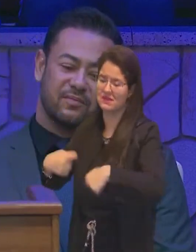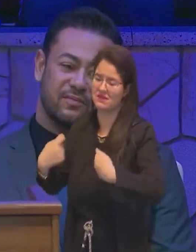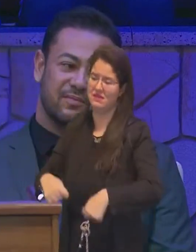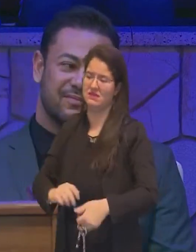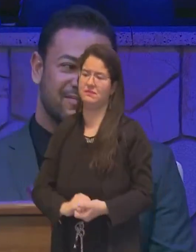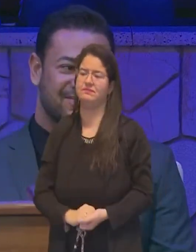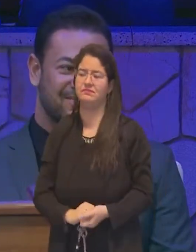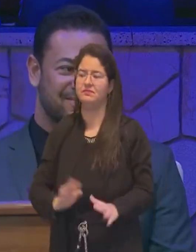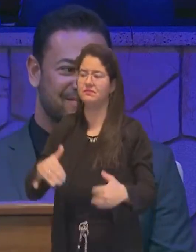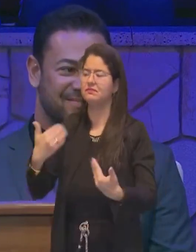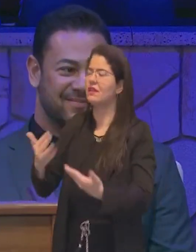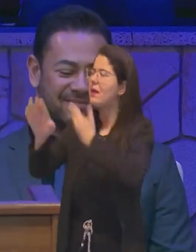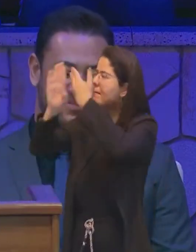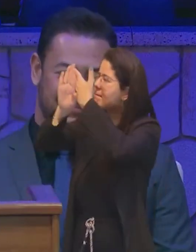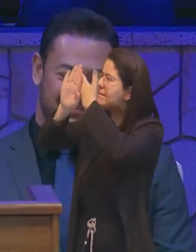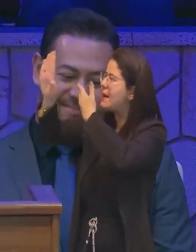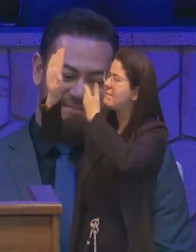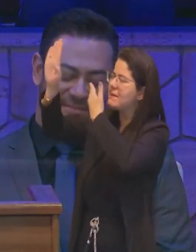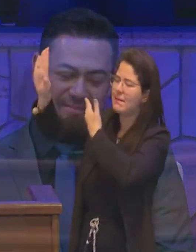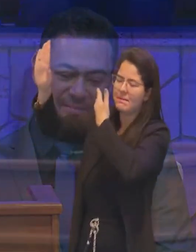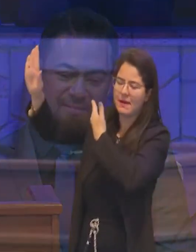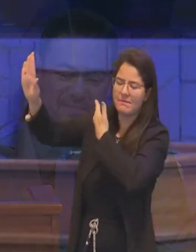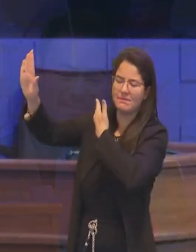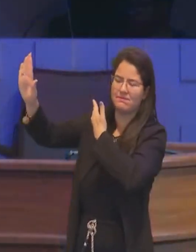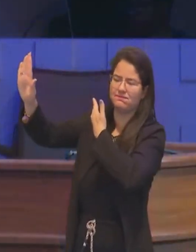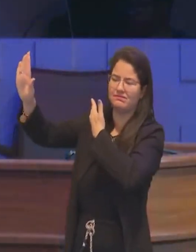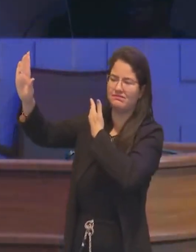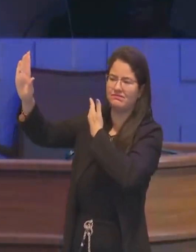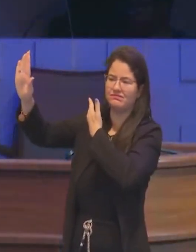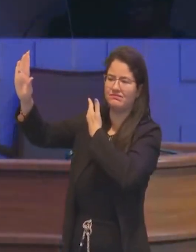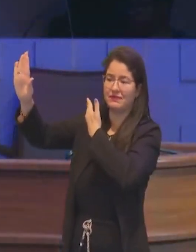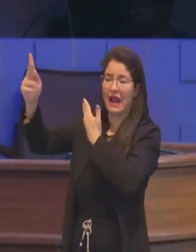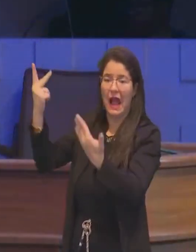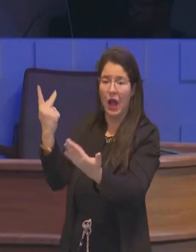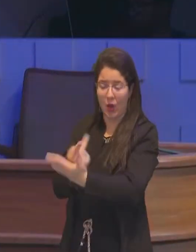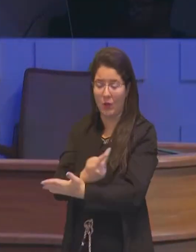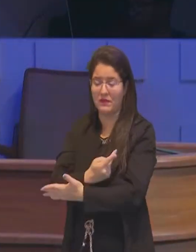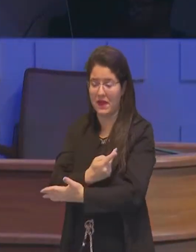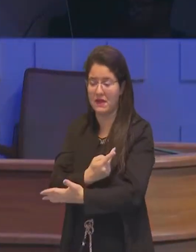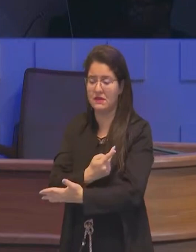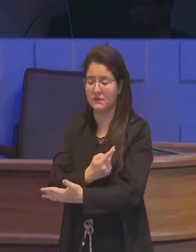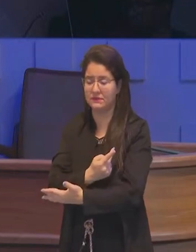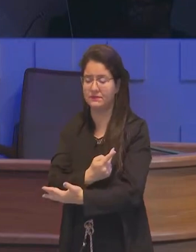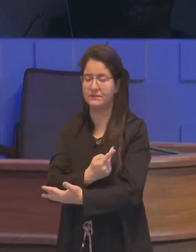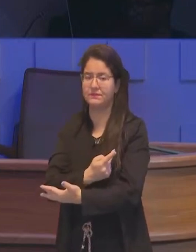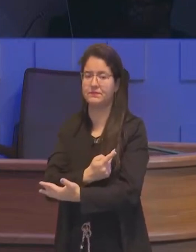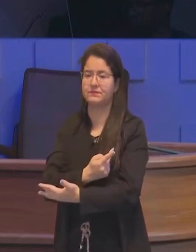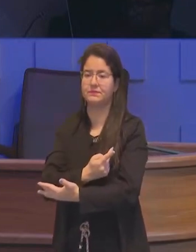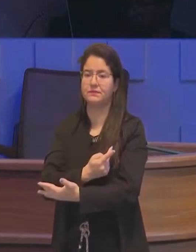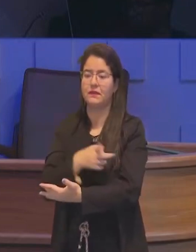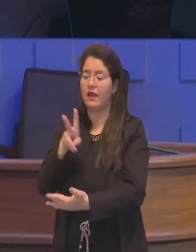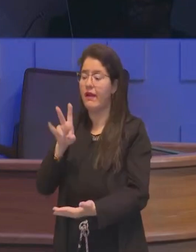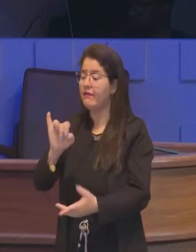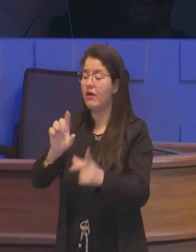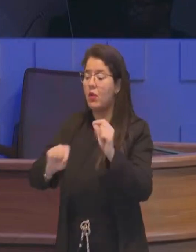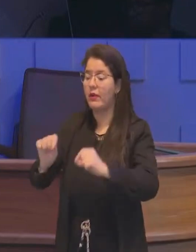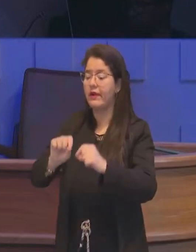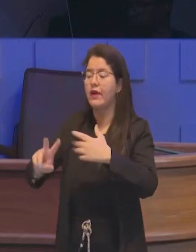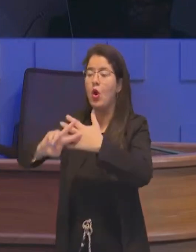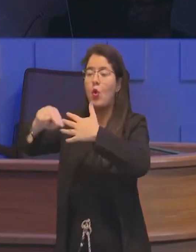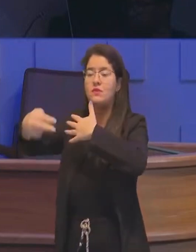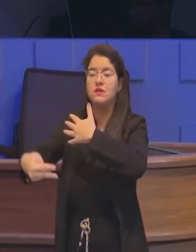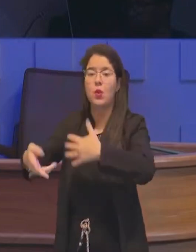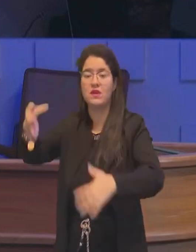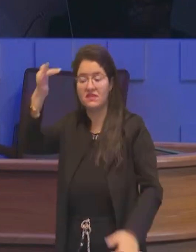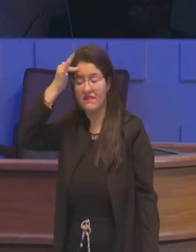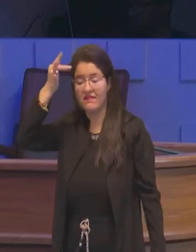E esse distanciamento espiritual que nós vamos ter perante o nosso Senhor vai resultar numa fé que,